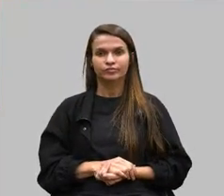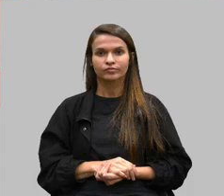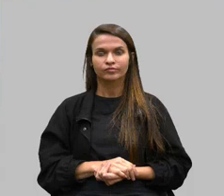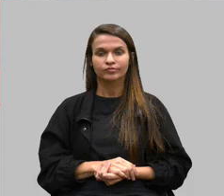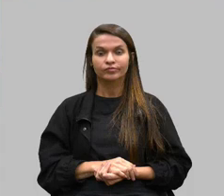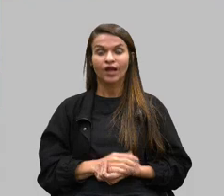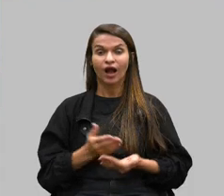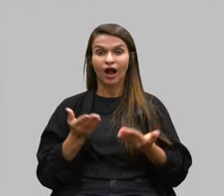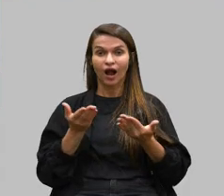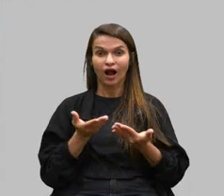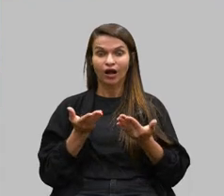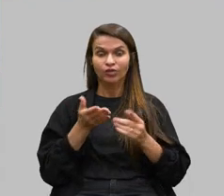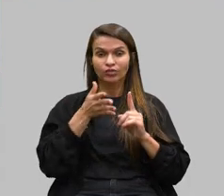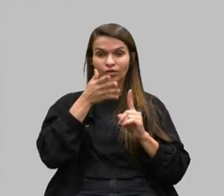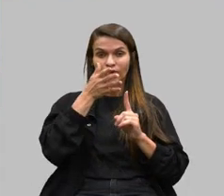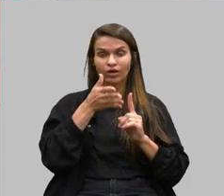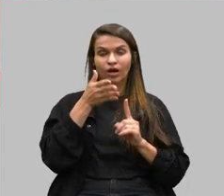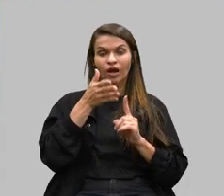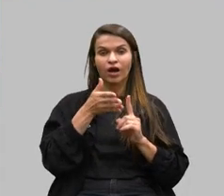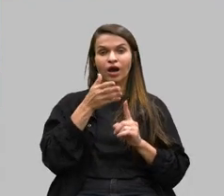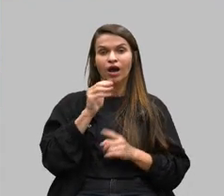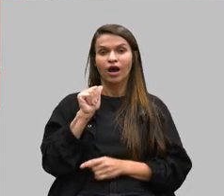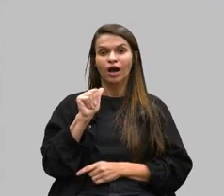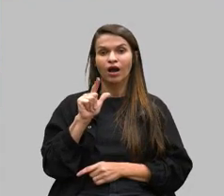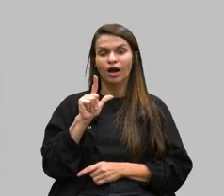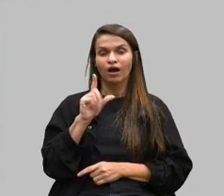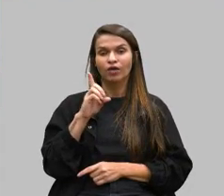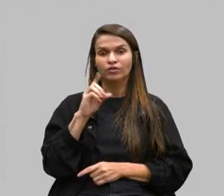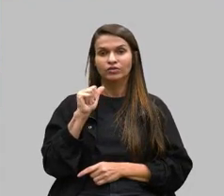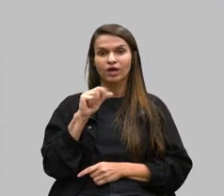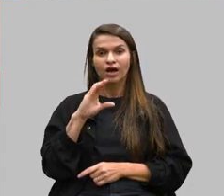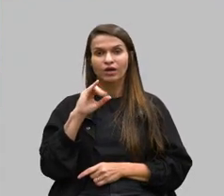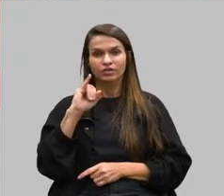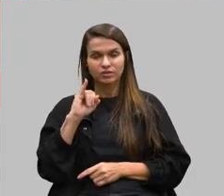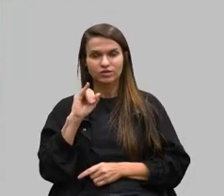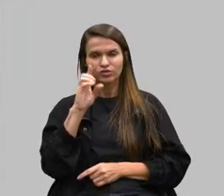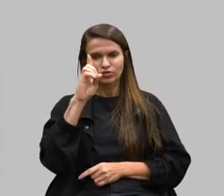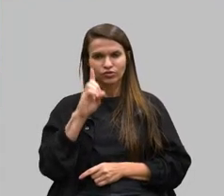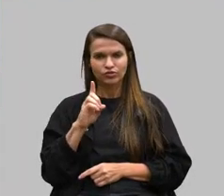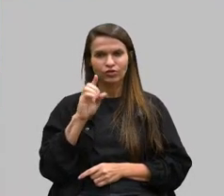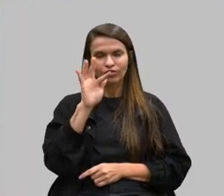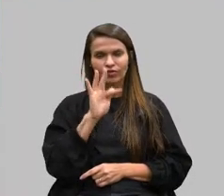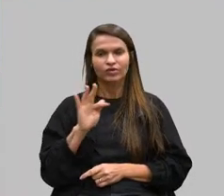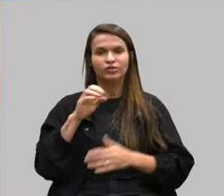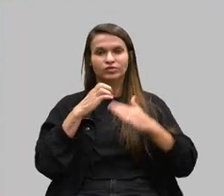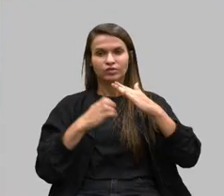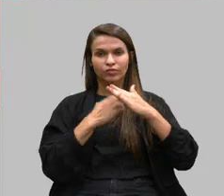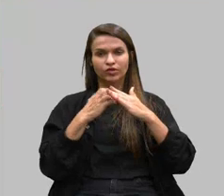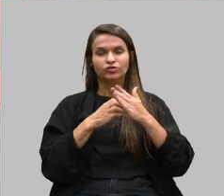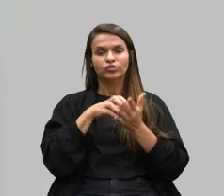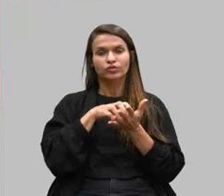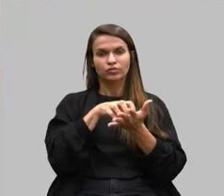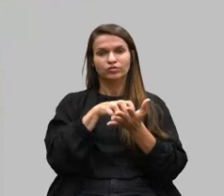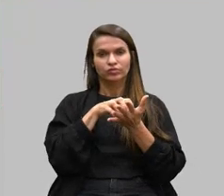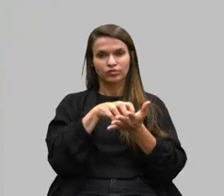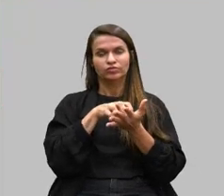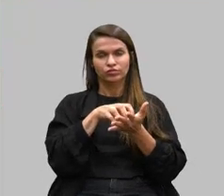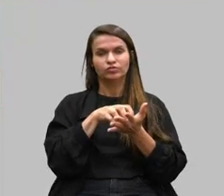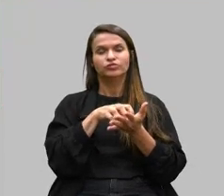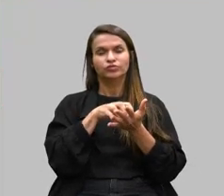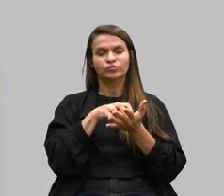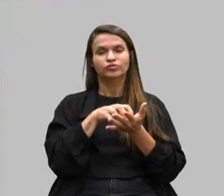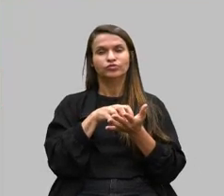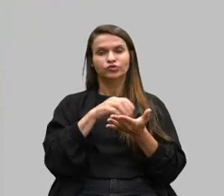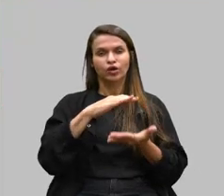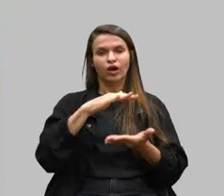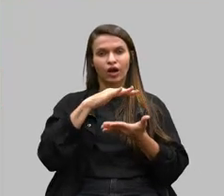ouviremos agora a Dalci Ribeiro Lopes diretor adjunto da Federação das empresas de transporte de carga do Estado de Minas